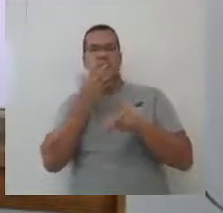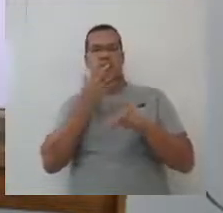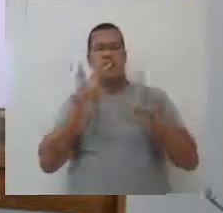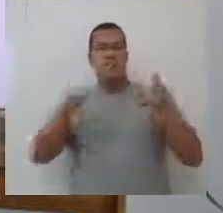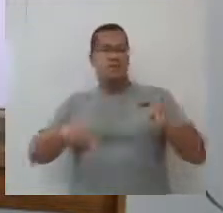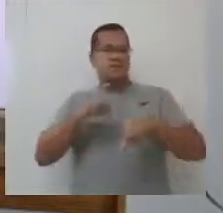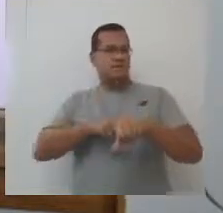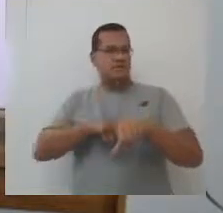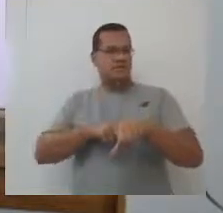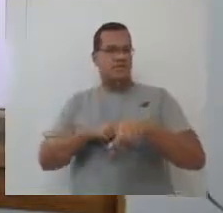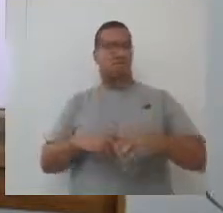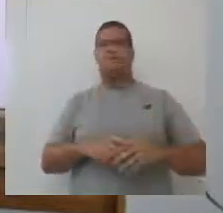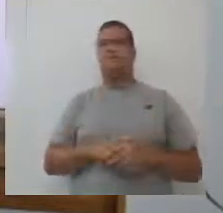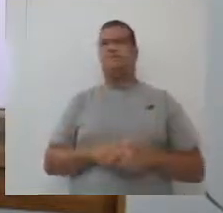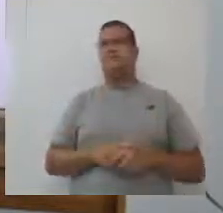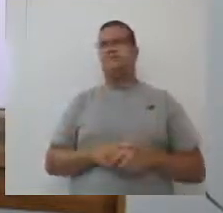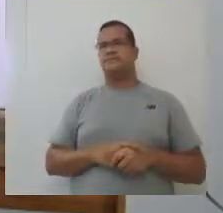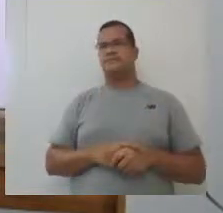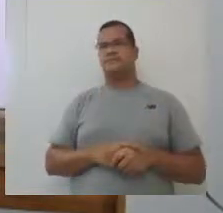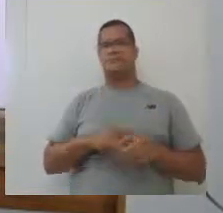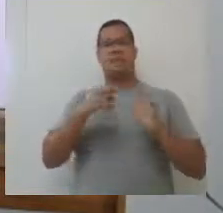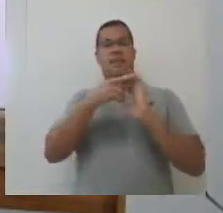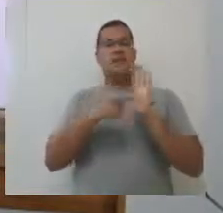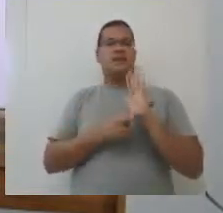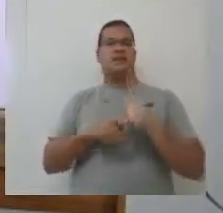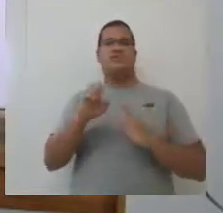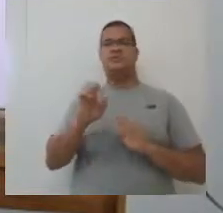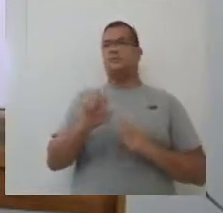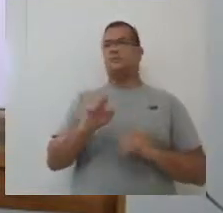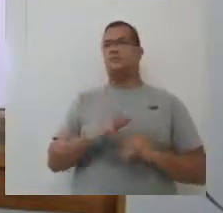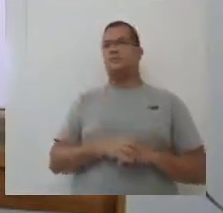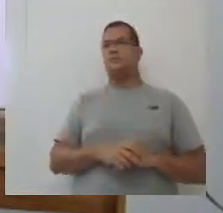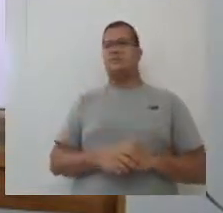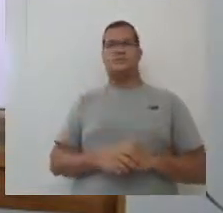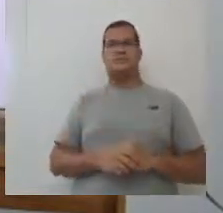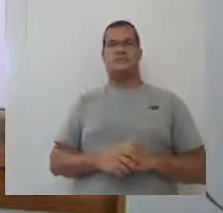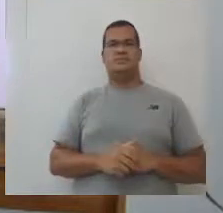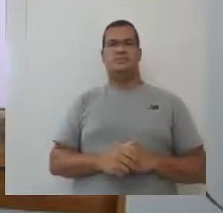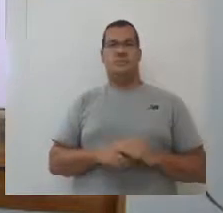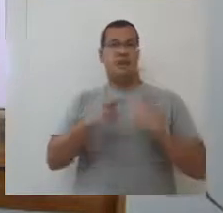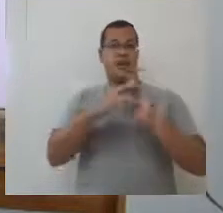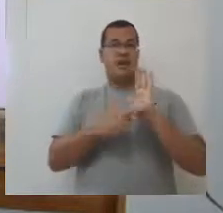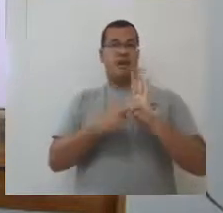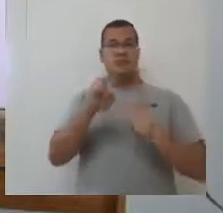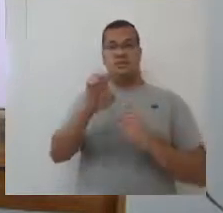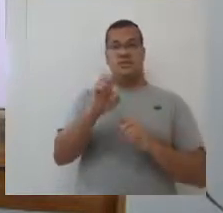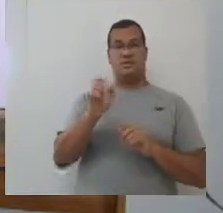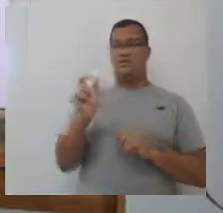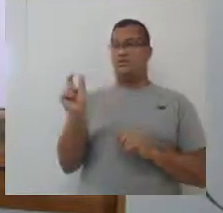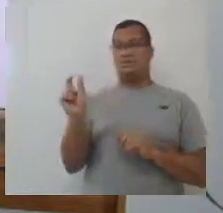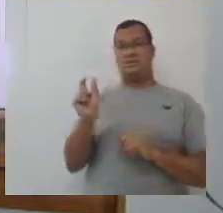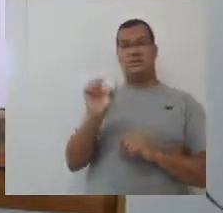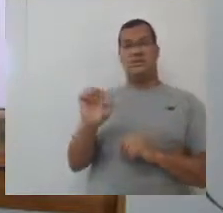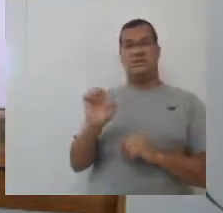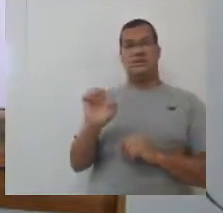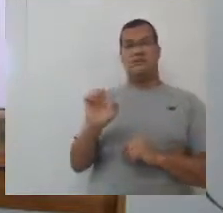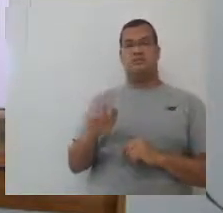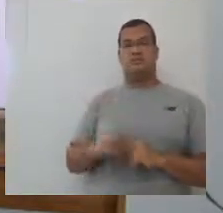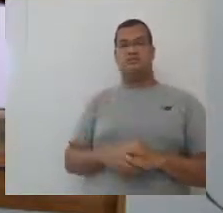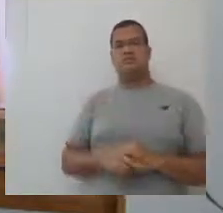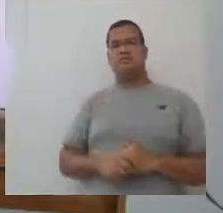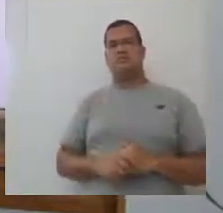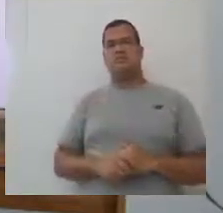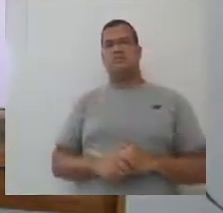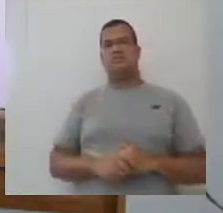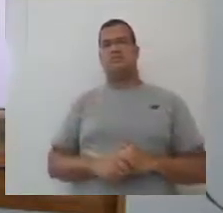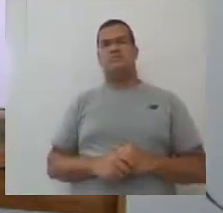mesmo tempo. Ó, regra do I, tá aqui ele. Regra do I. Olha que bonitinho aqui, ó. Regra do